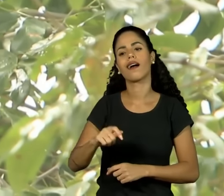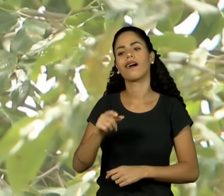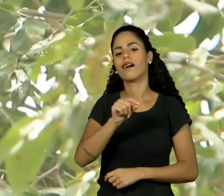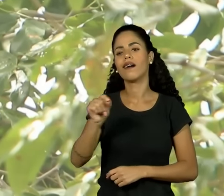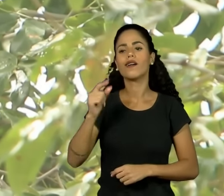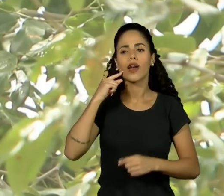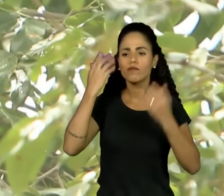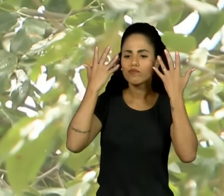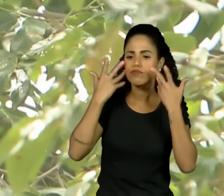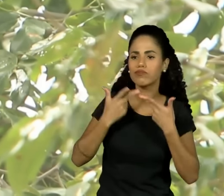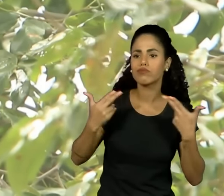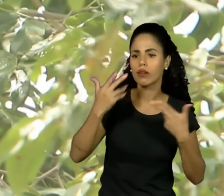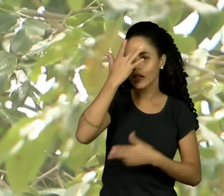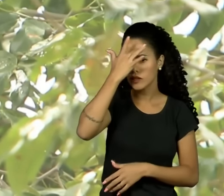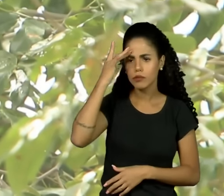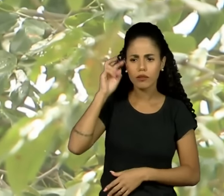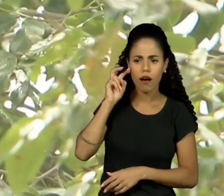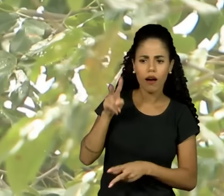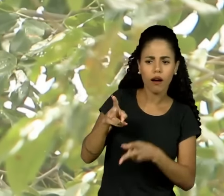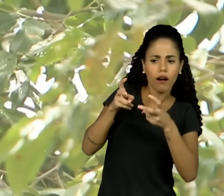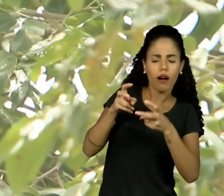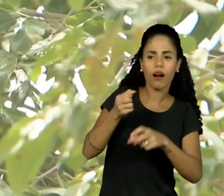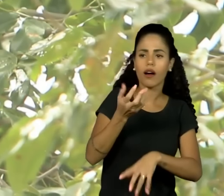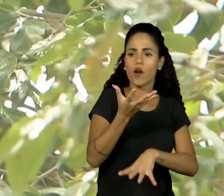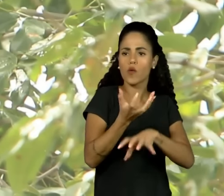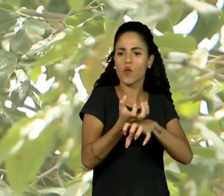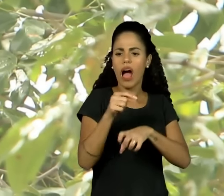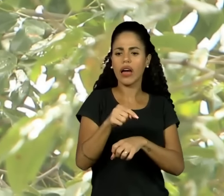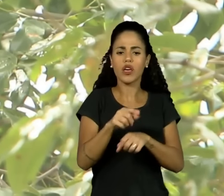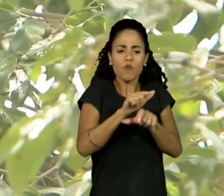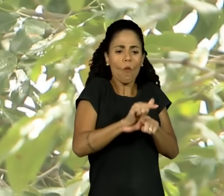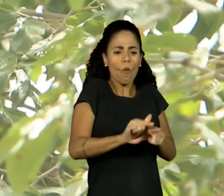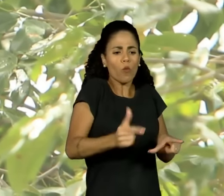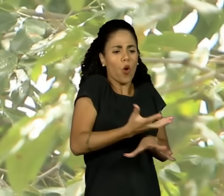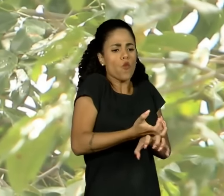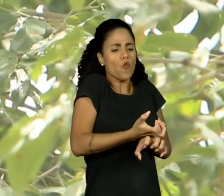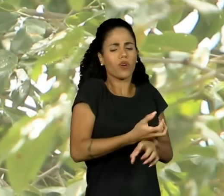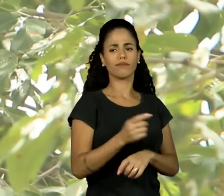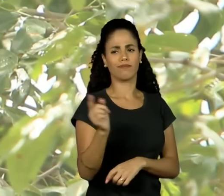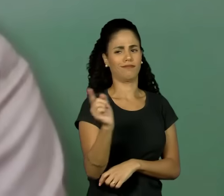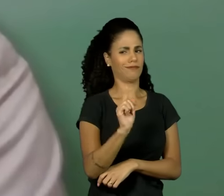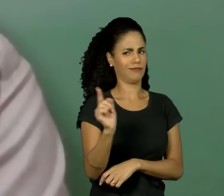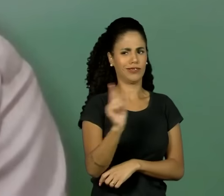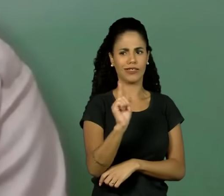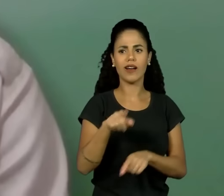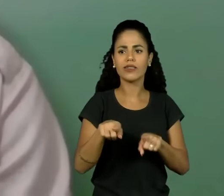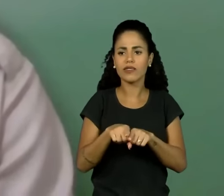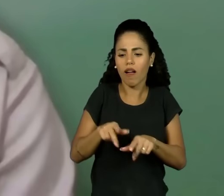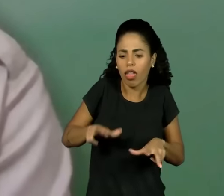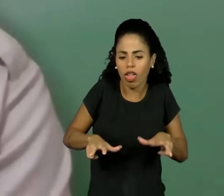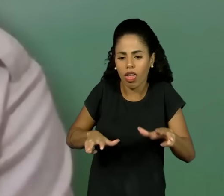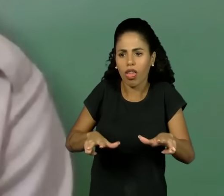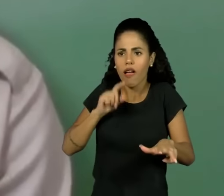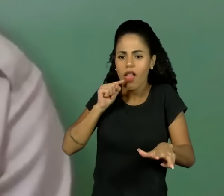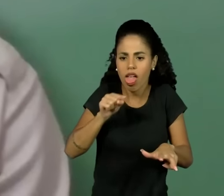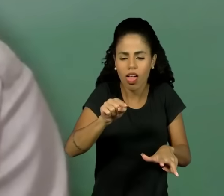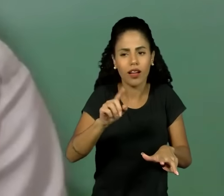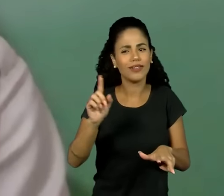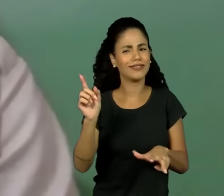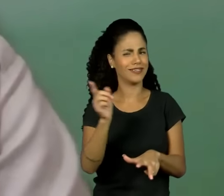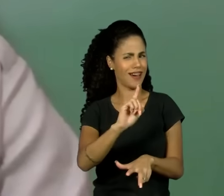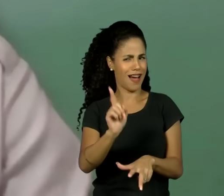essa visão que as pessoas têm do bioma Caatinga, de que é uma área seca, que não existe nada, só tem um calango, um solo rachado e gado